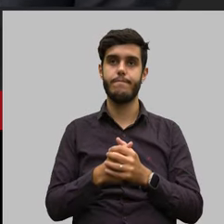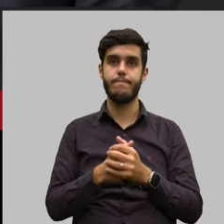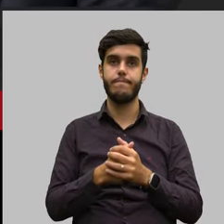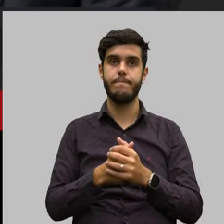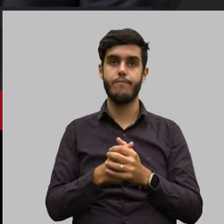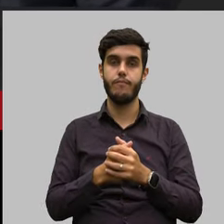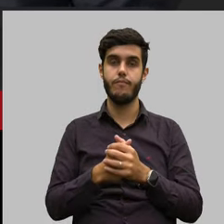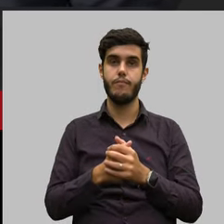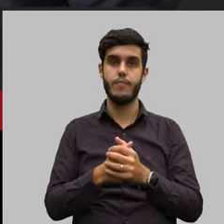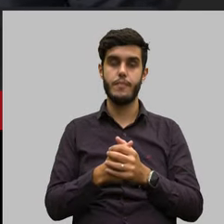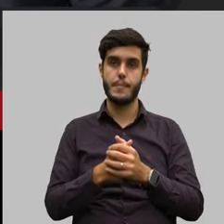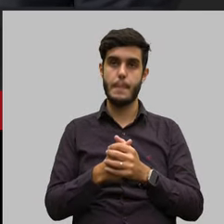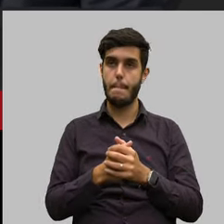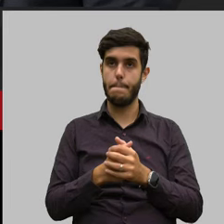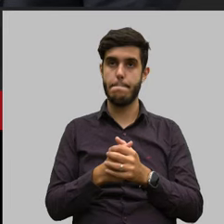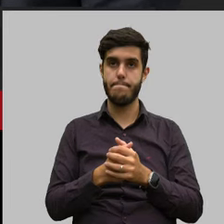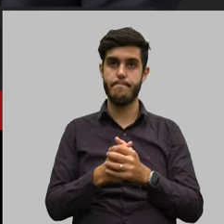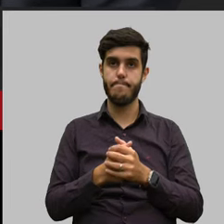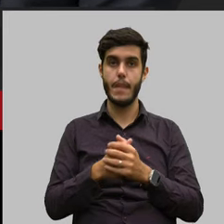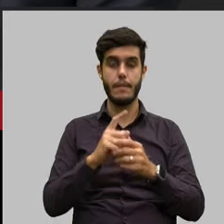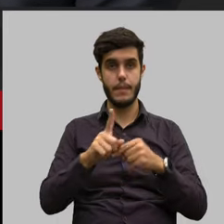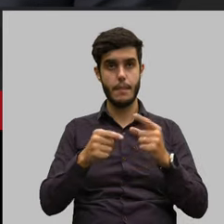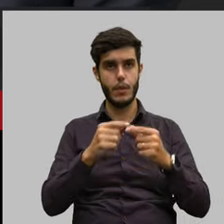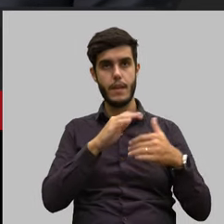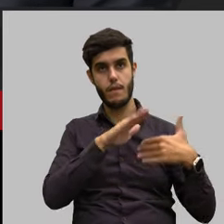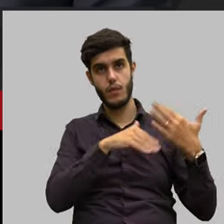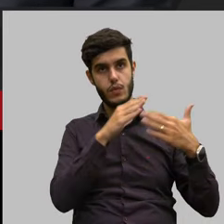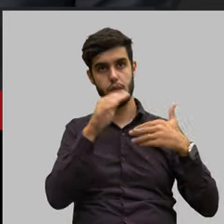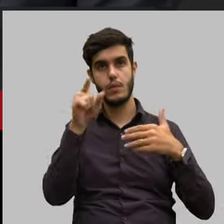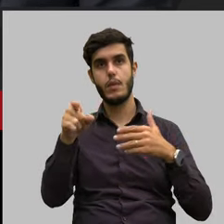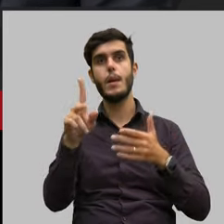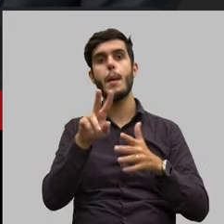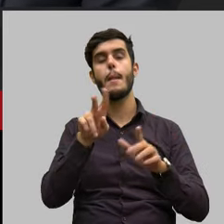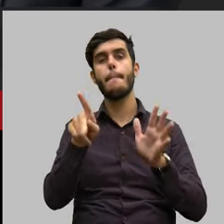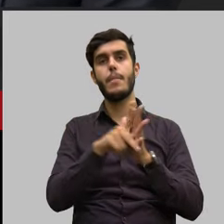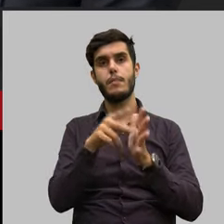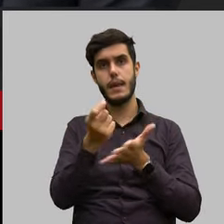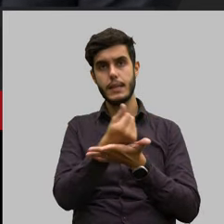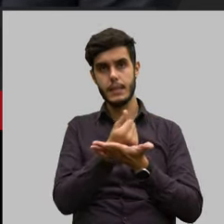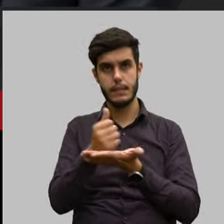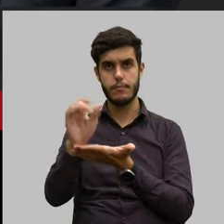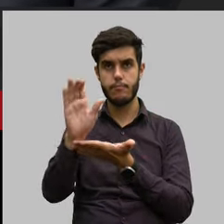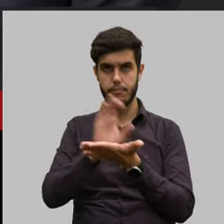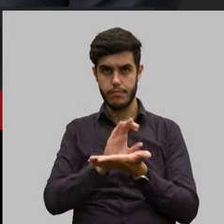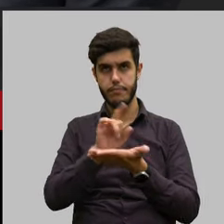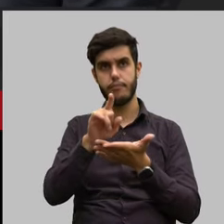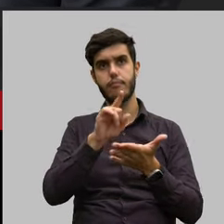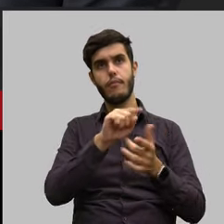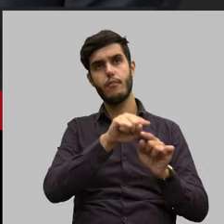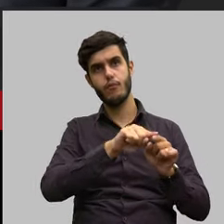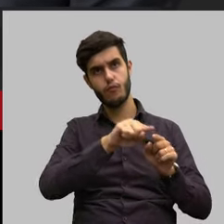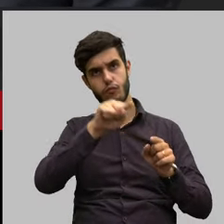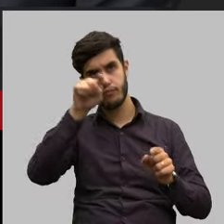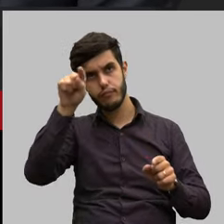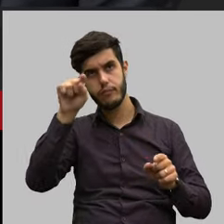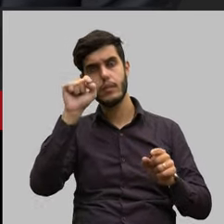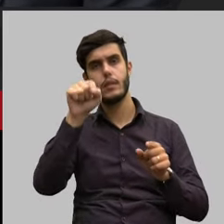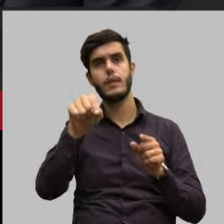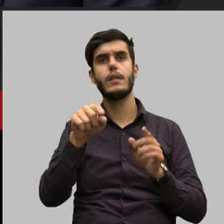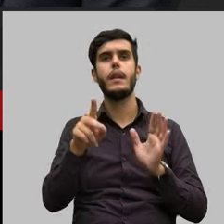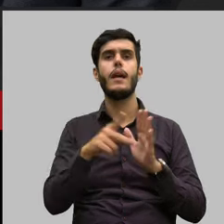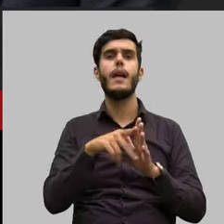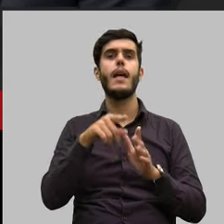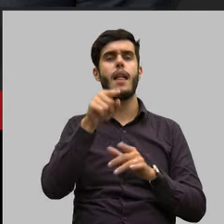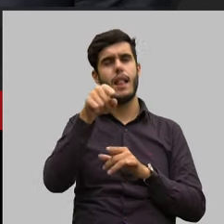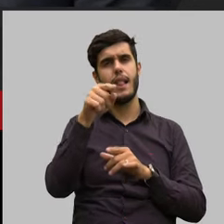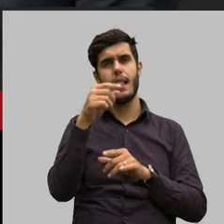seguida eu mostro a evolução da receita corrente líquida com destaque pros pros eh três últimos anos